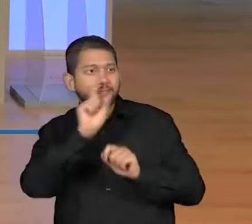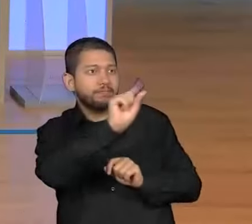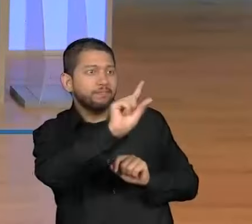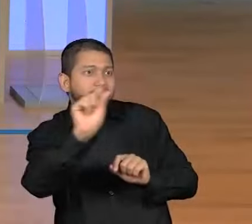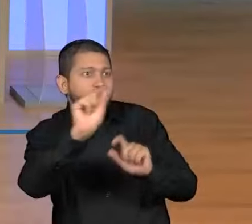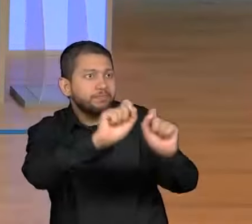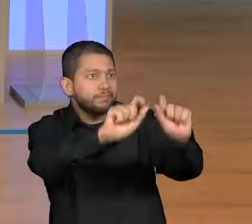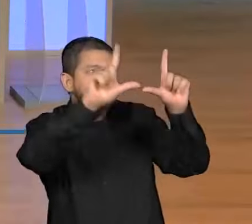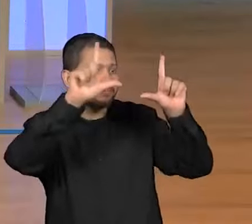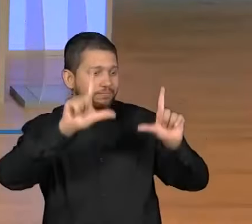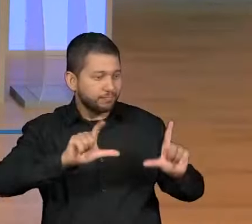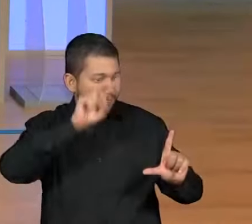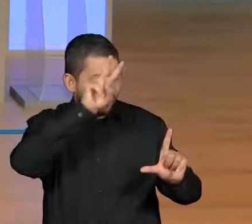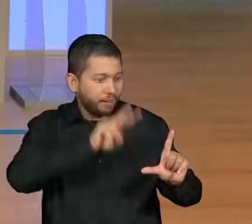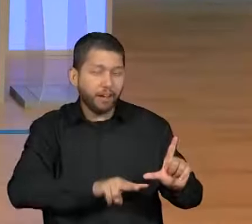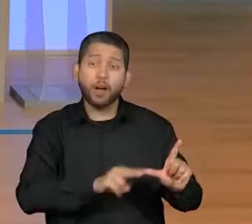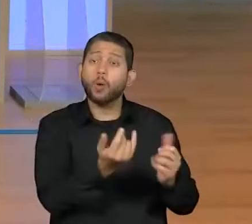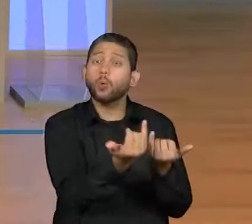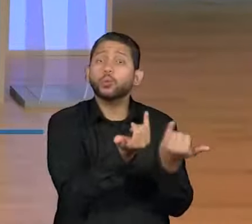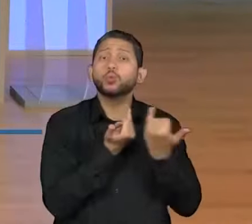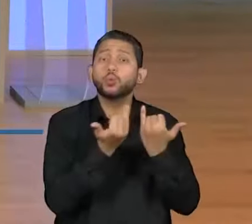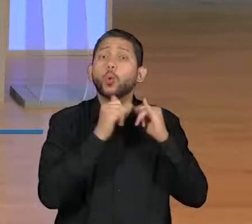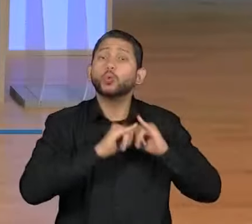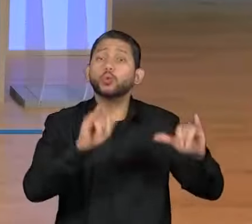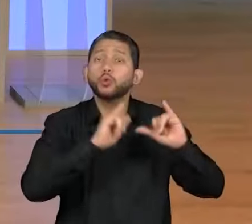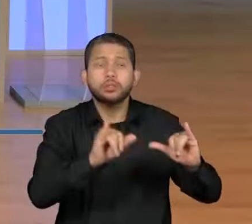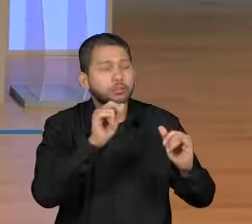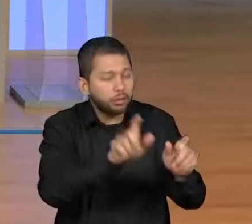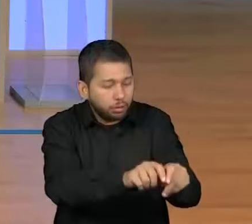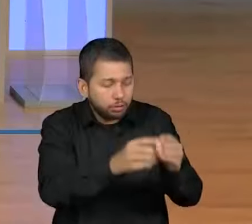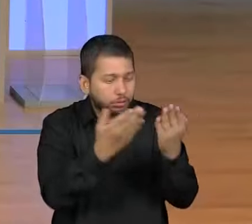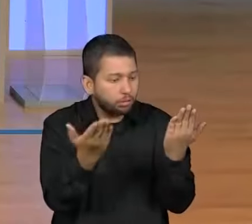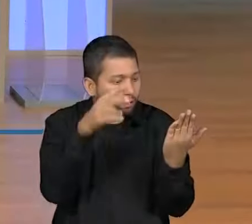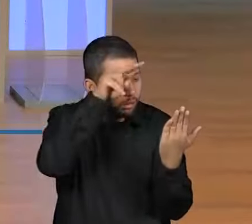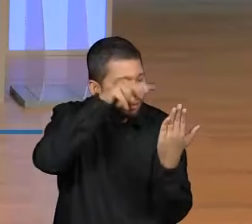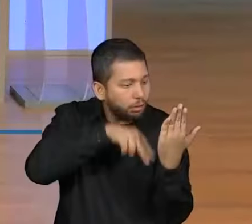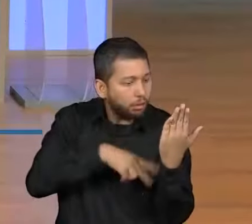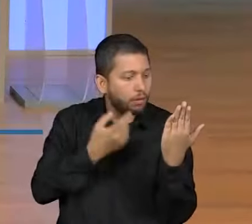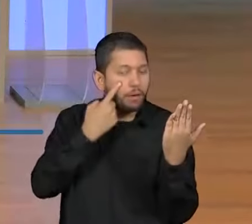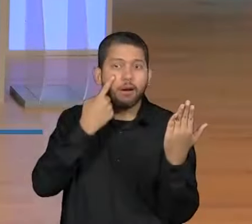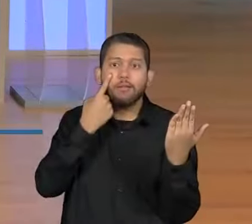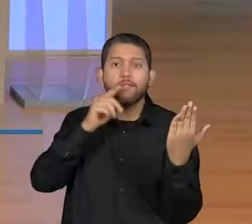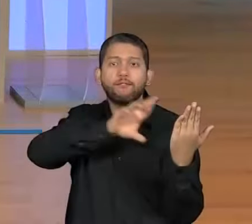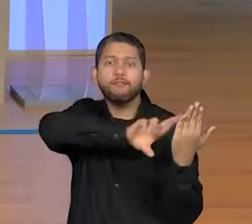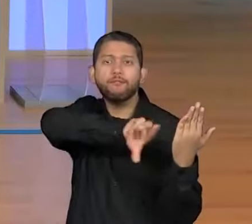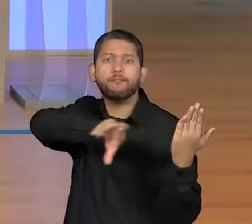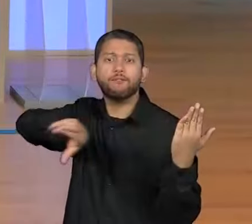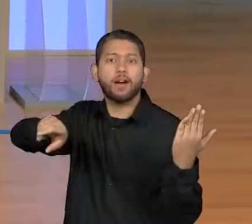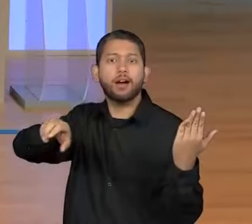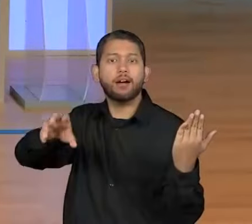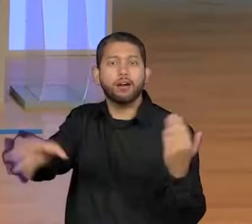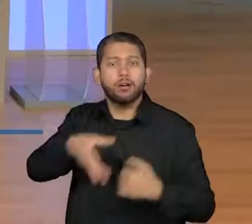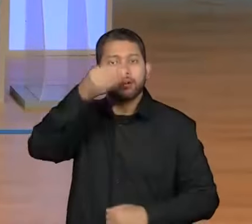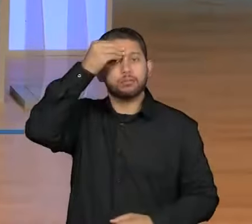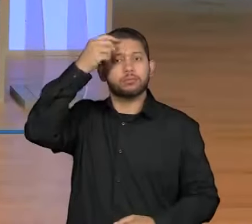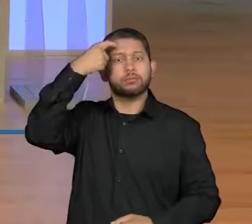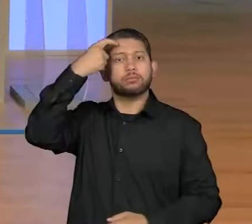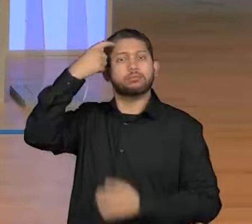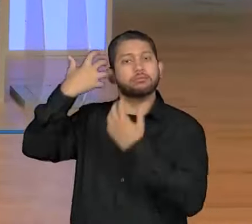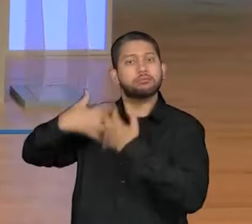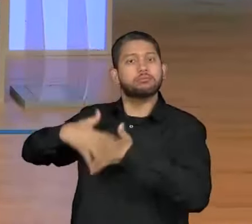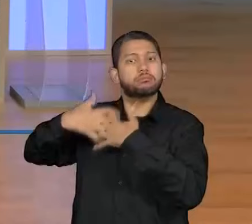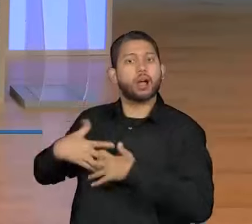notícias, tudo para alimentar informações para uma pesquisa, né, professora? Exatamente. Então, olha, quando nós fazemos uma pesquisa, fazemos